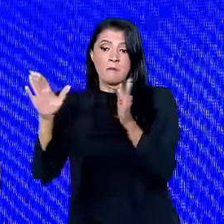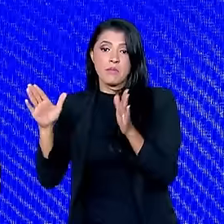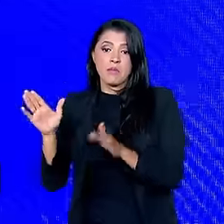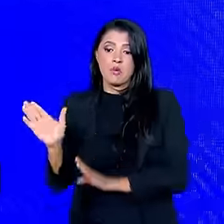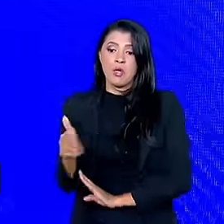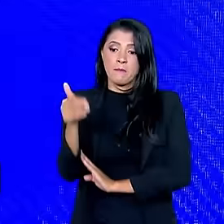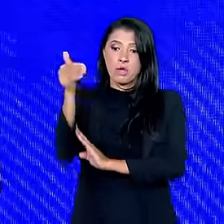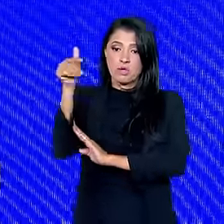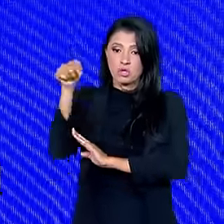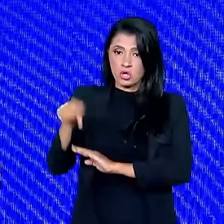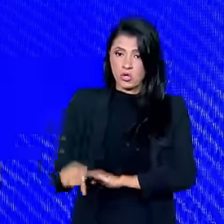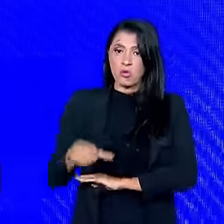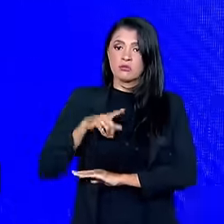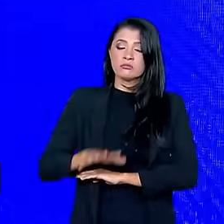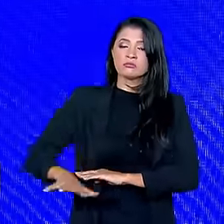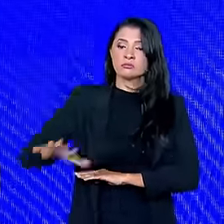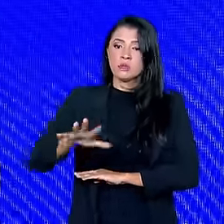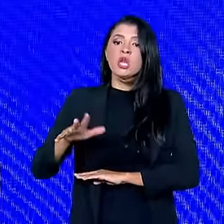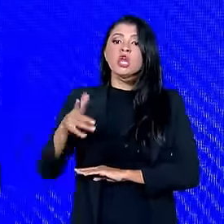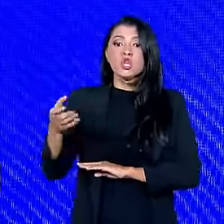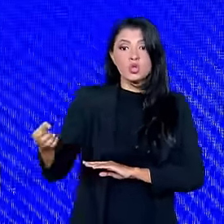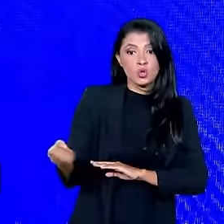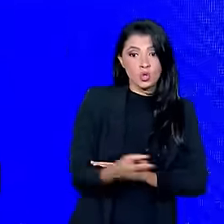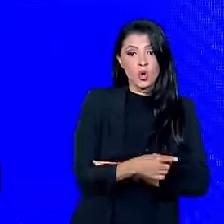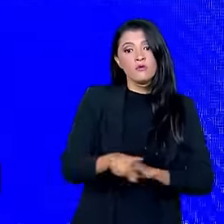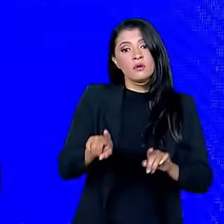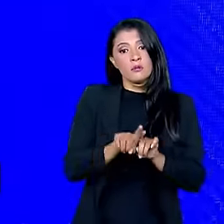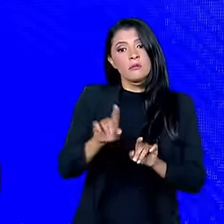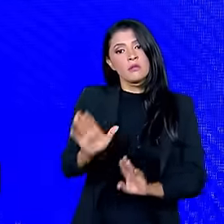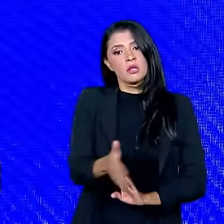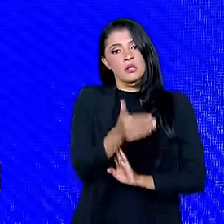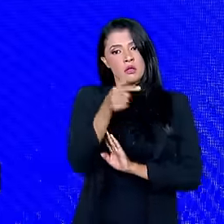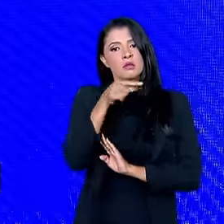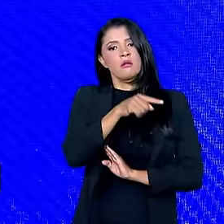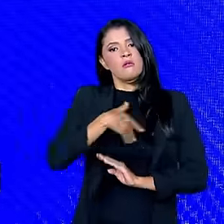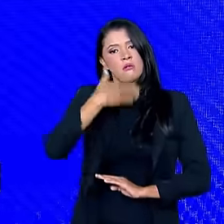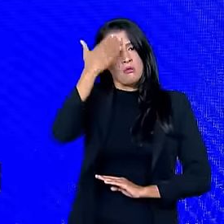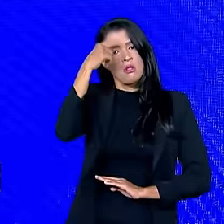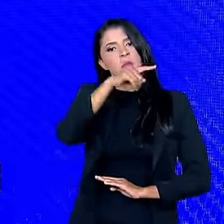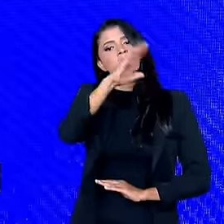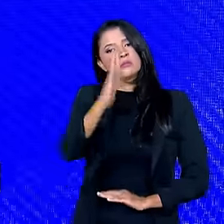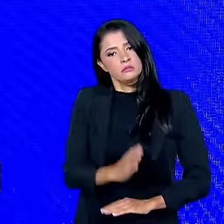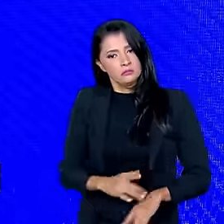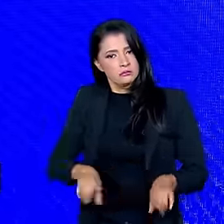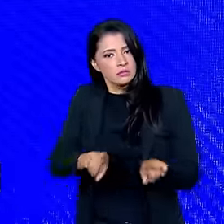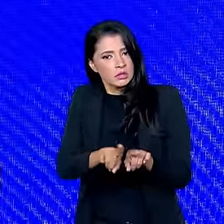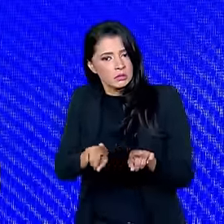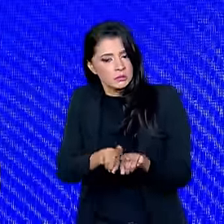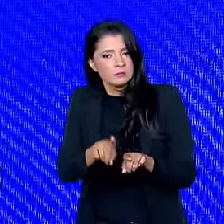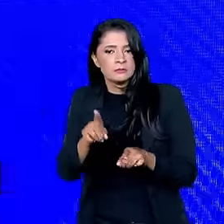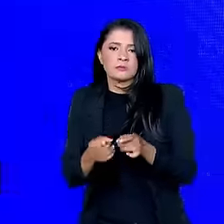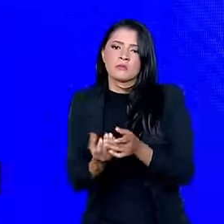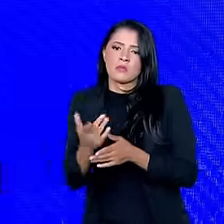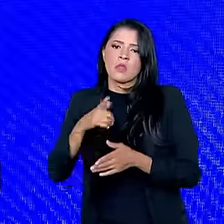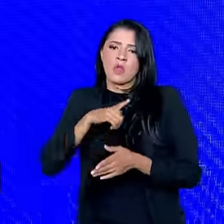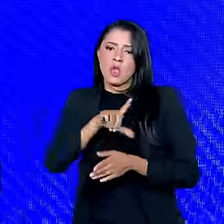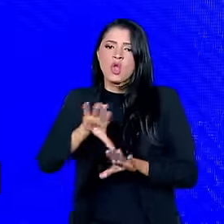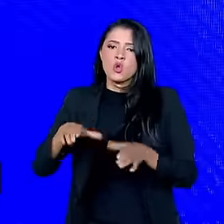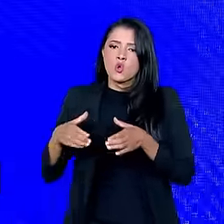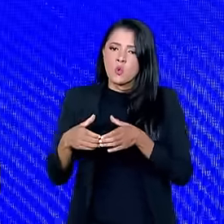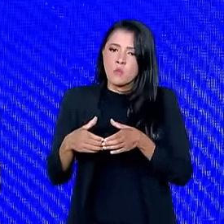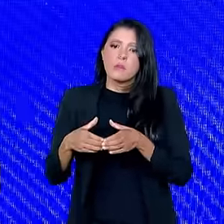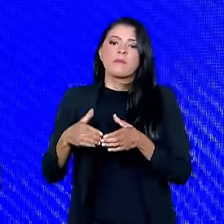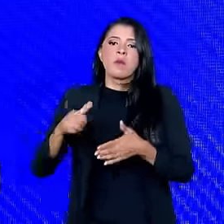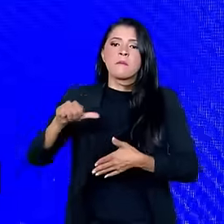novas representações de embaixadas do Oriente Médio no Brasil. Lançamos a Cúpula América do Sul, Países